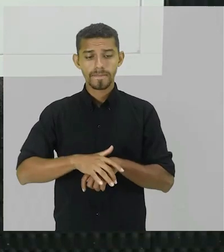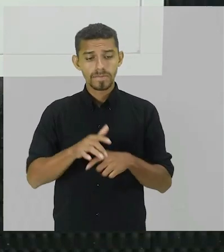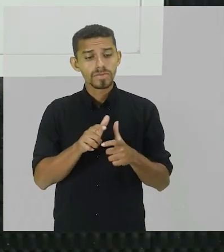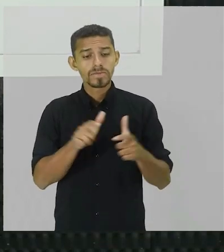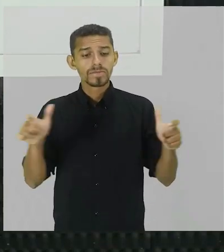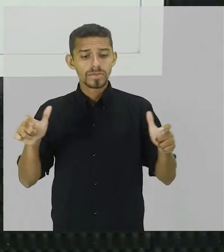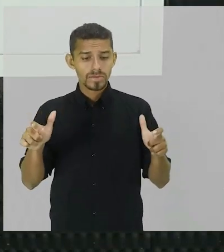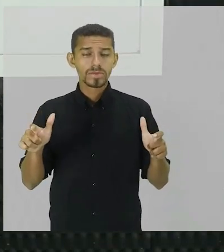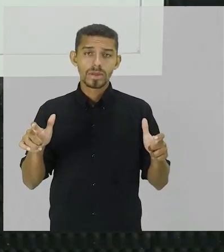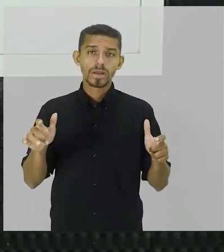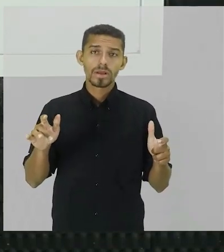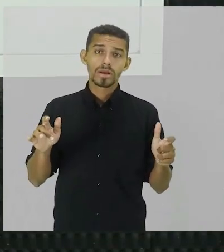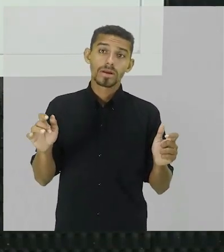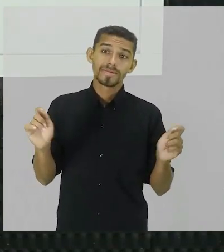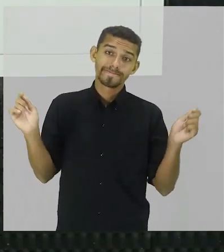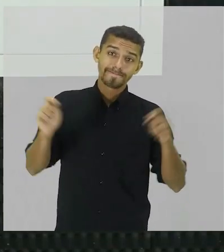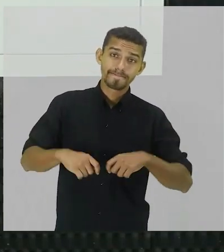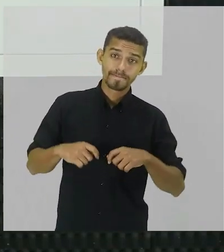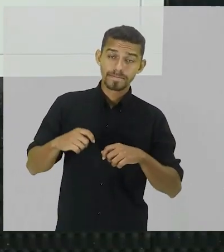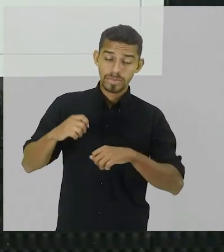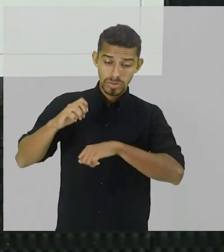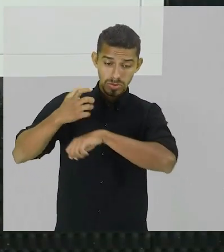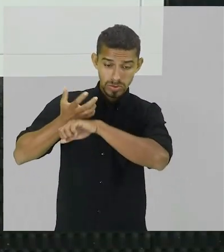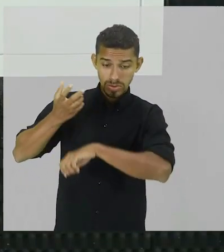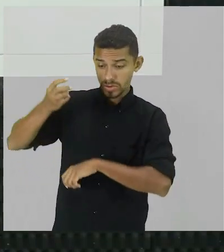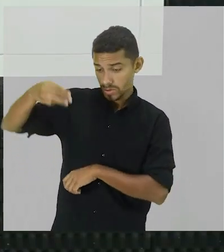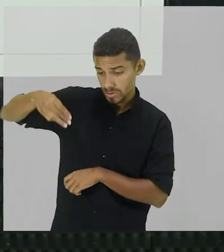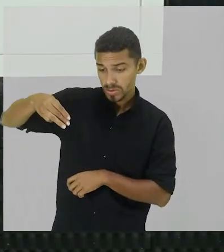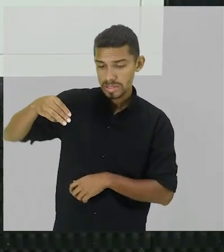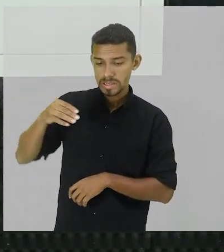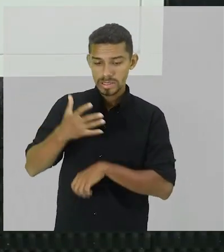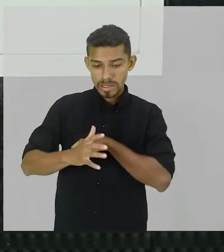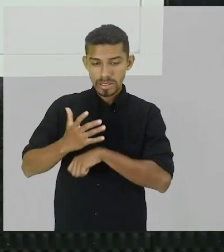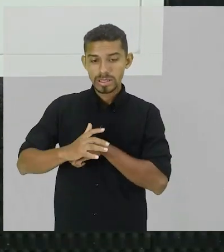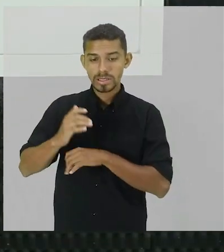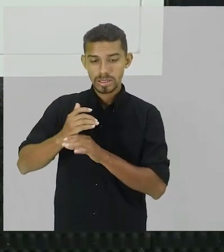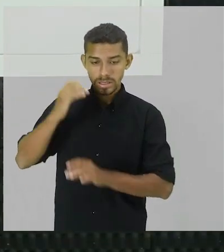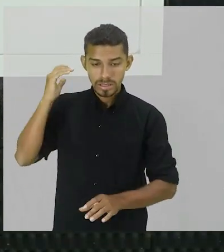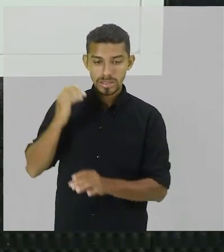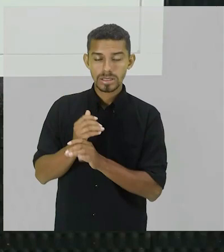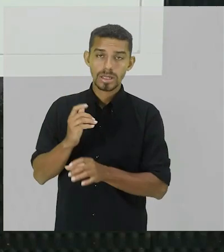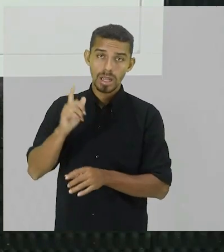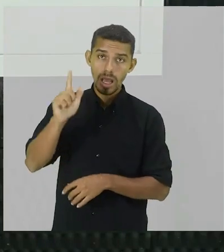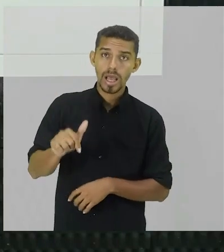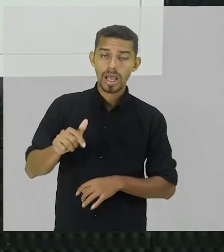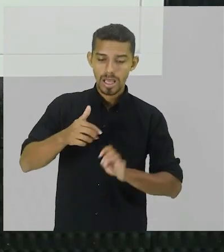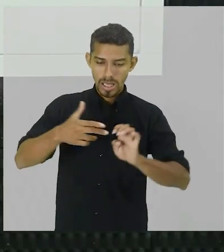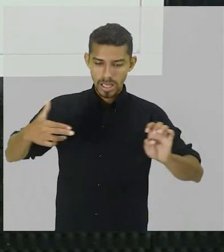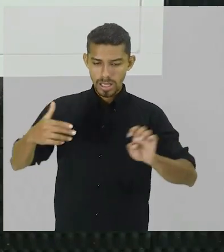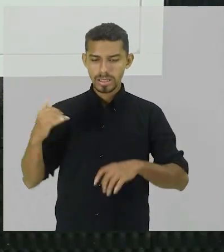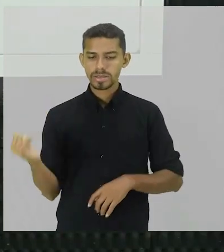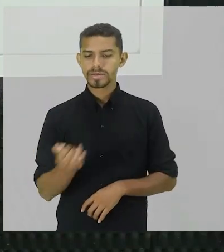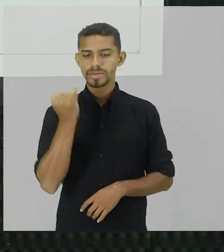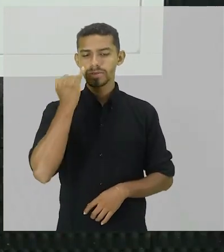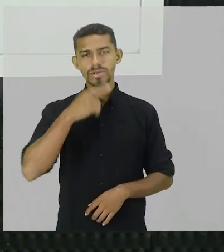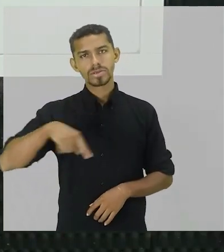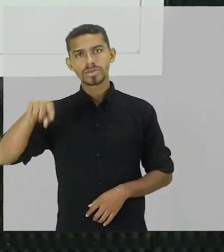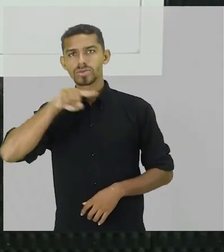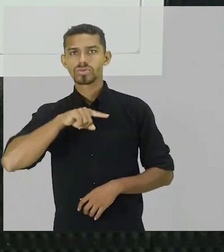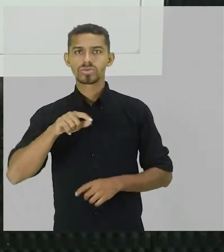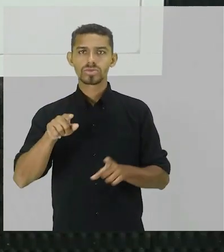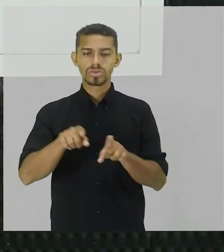aumentar. Tá? Então, a matemática aplicada à engenharia, ela é um elemento bastante importante para você fazer